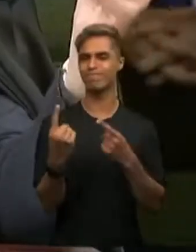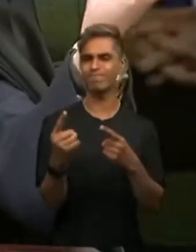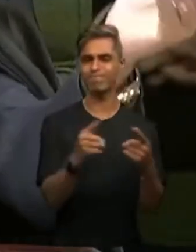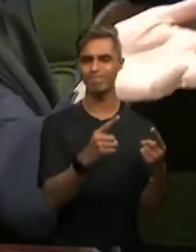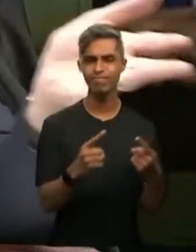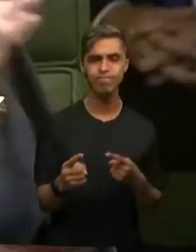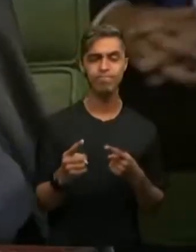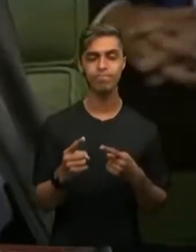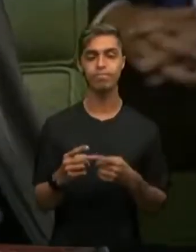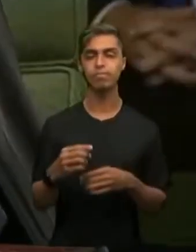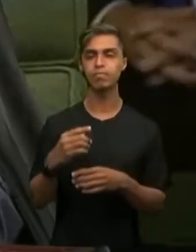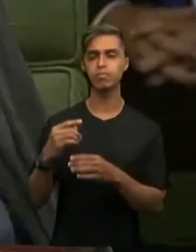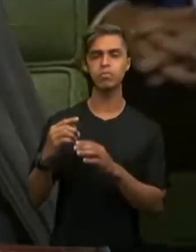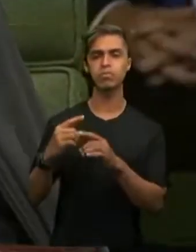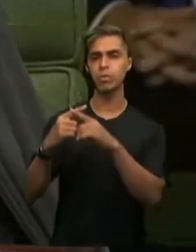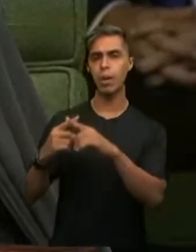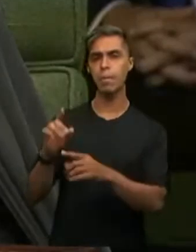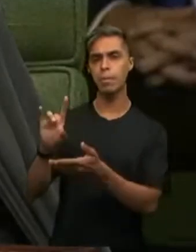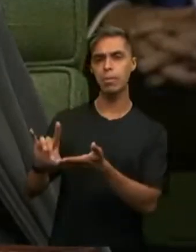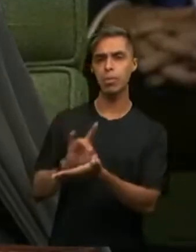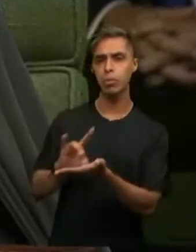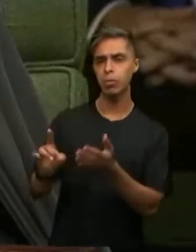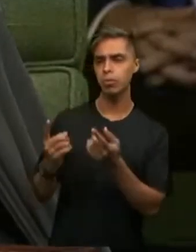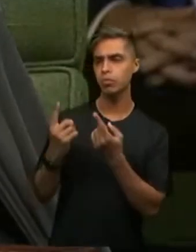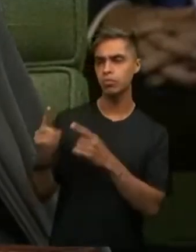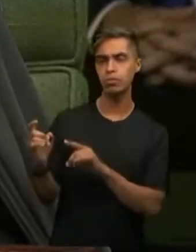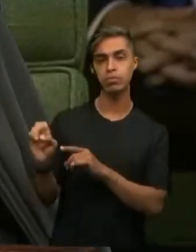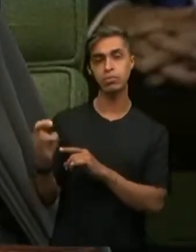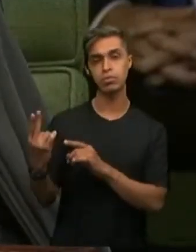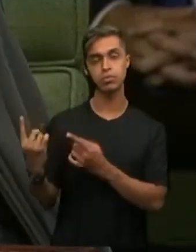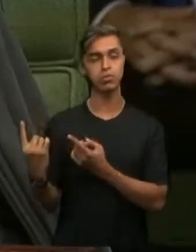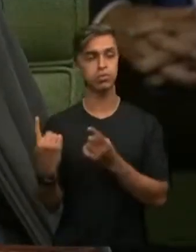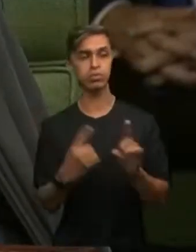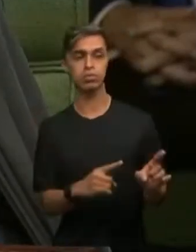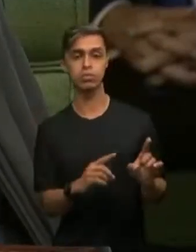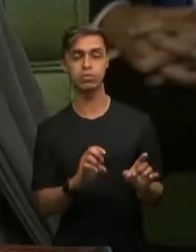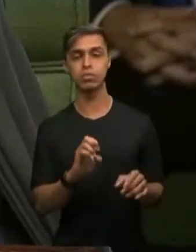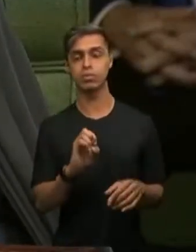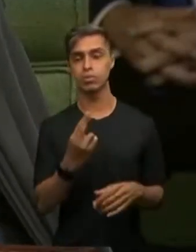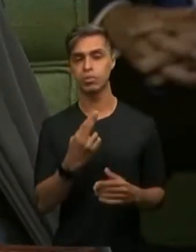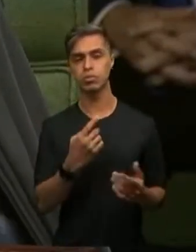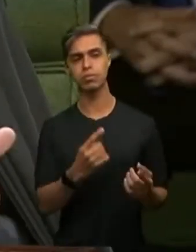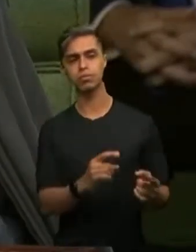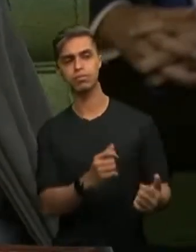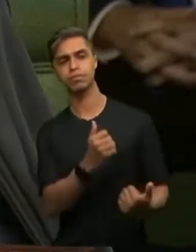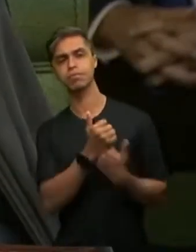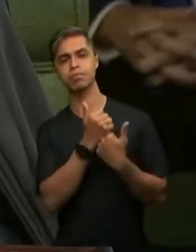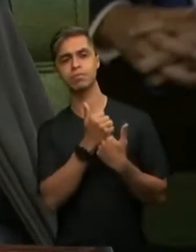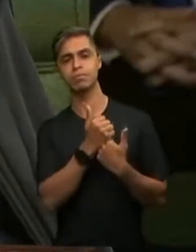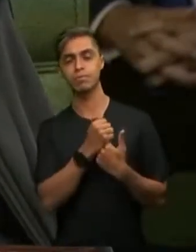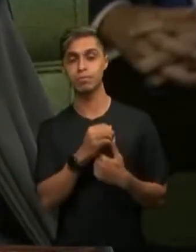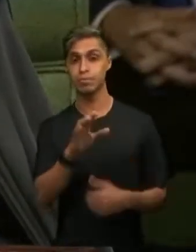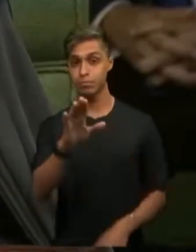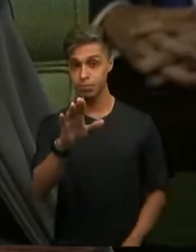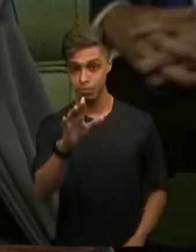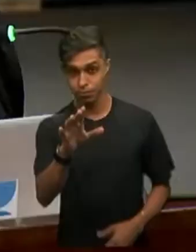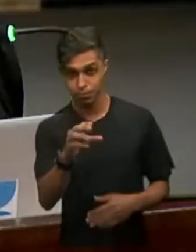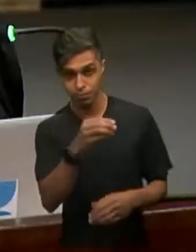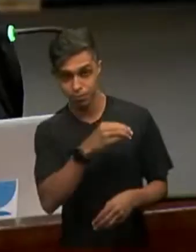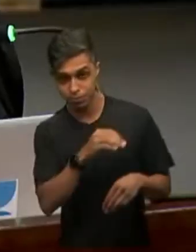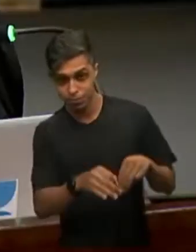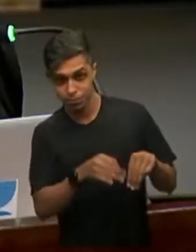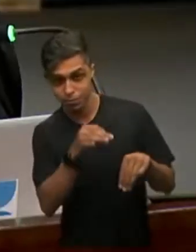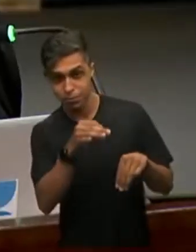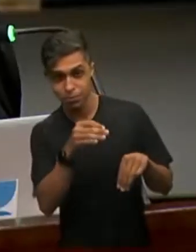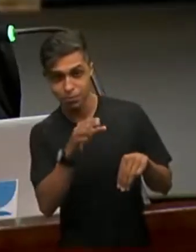mal do adversário ou ou ou dos seus eventuais apoiadores né e Ministro me